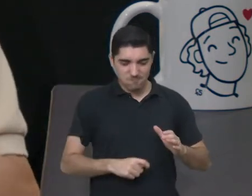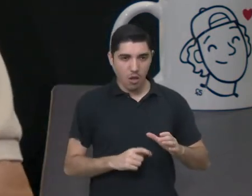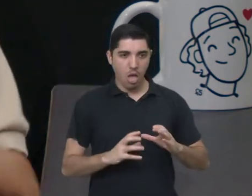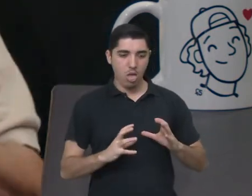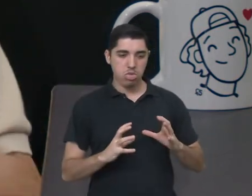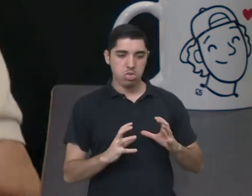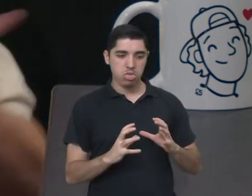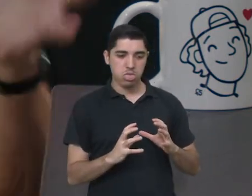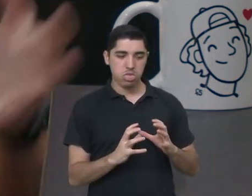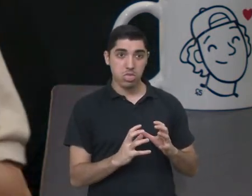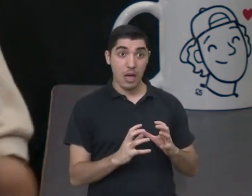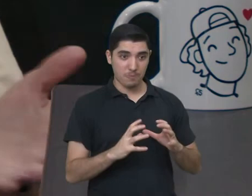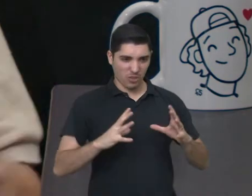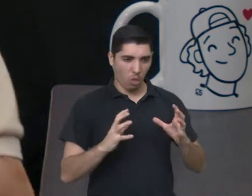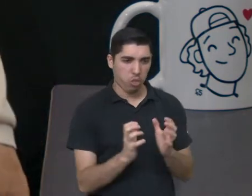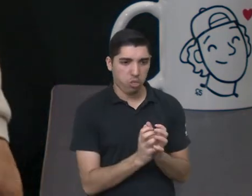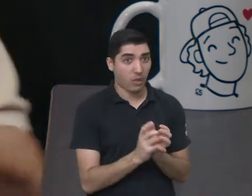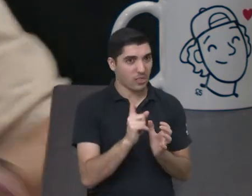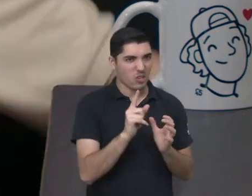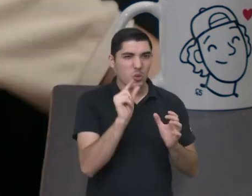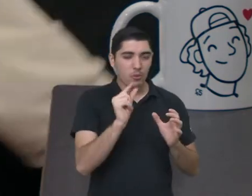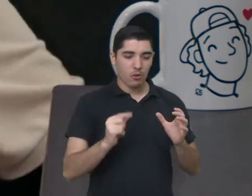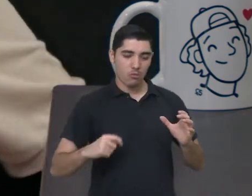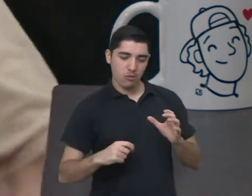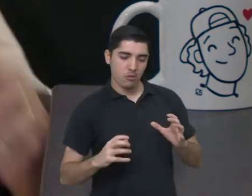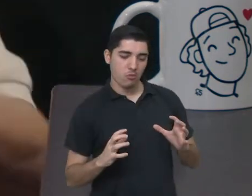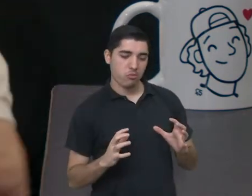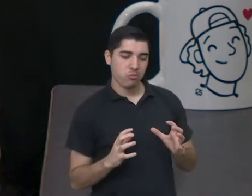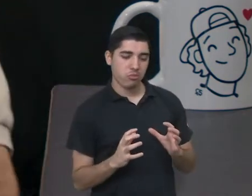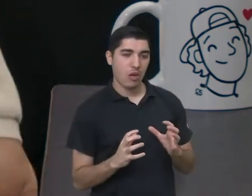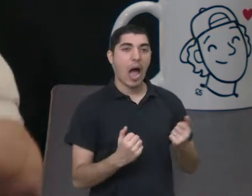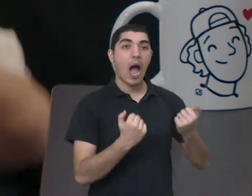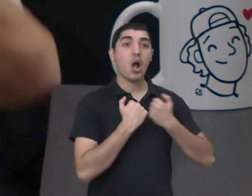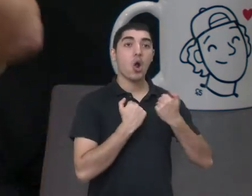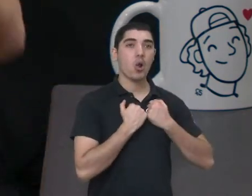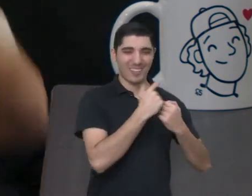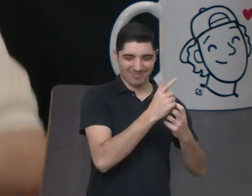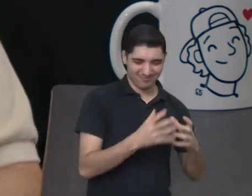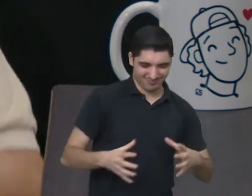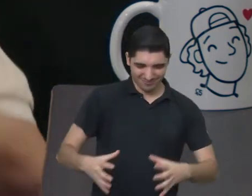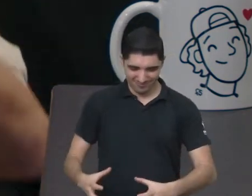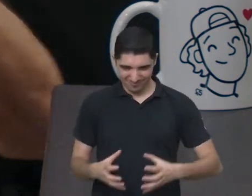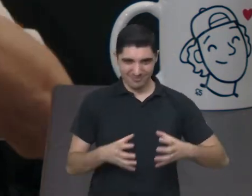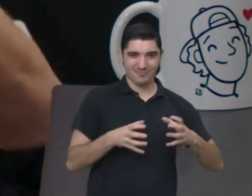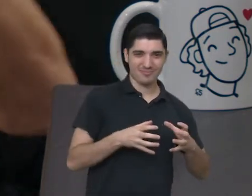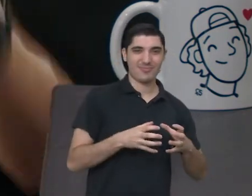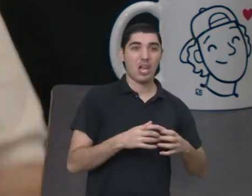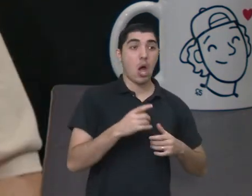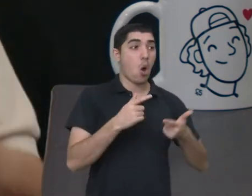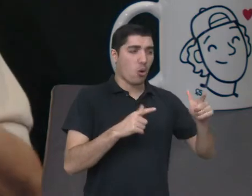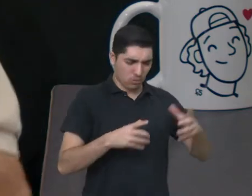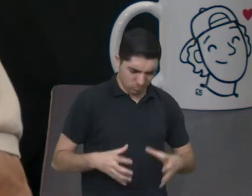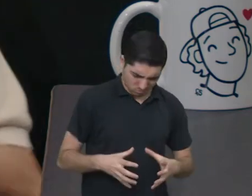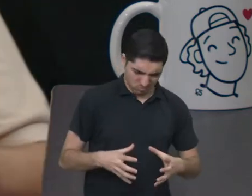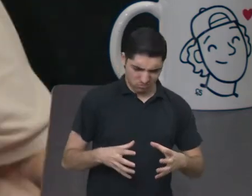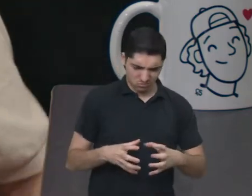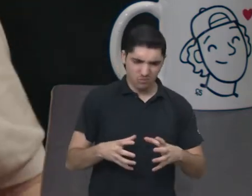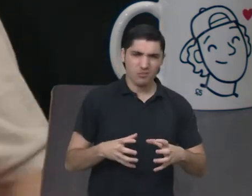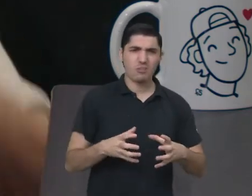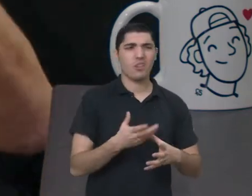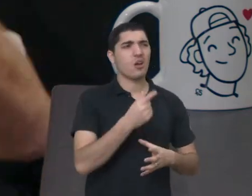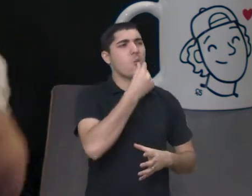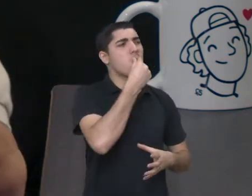gordinho. Joel Teixeira Caires, esse era a dose. Era uma falta para o São José, dava para a equipe adversária, tal. E acabou um jogo